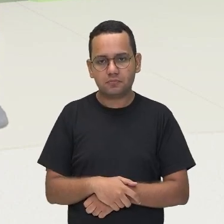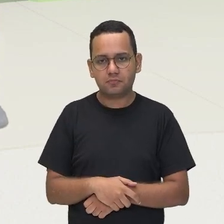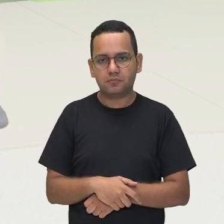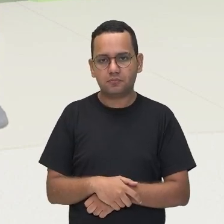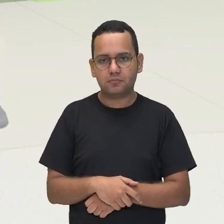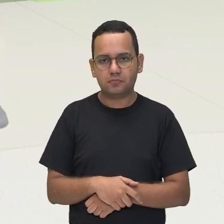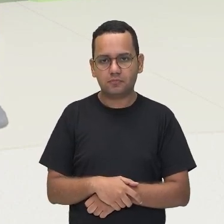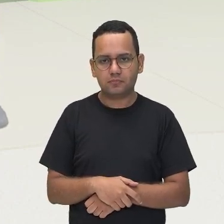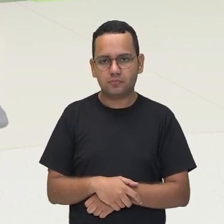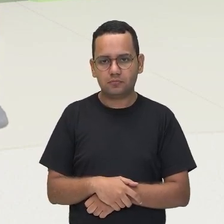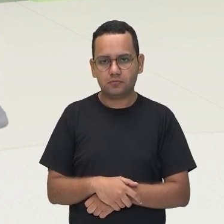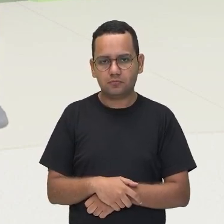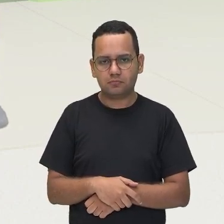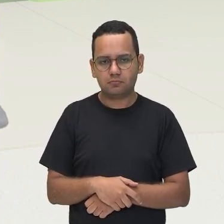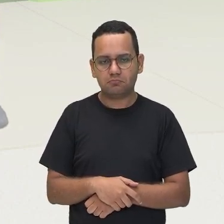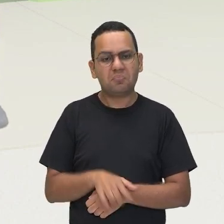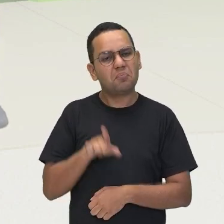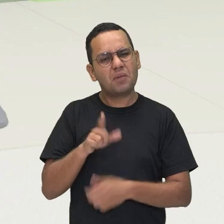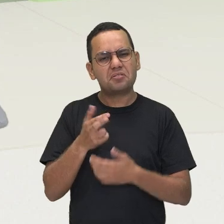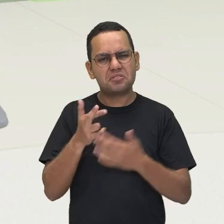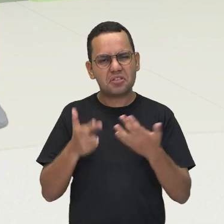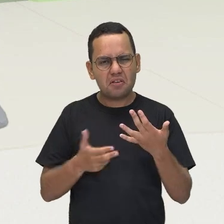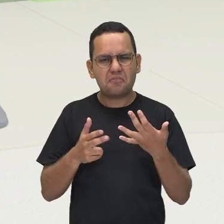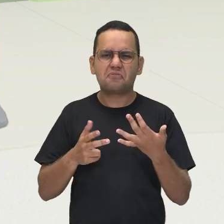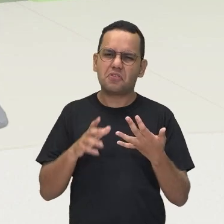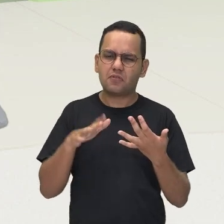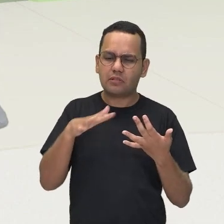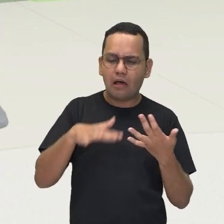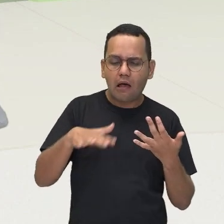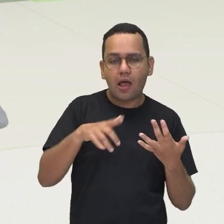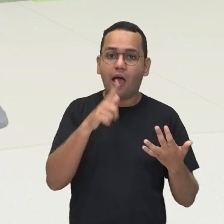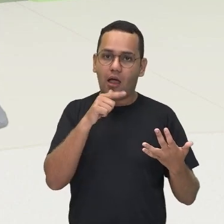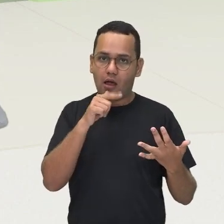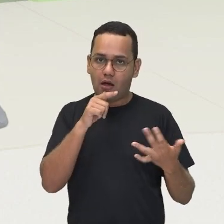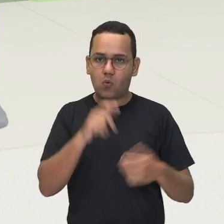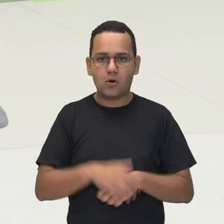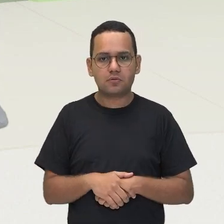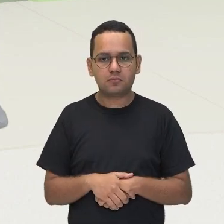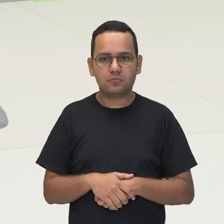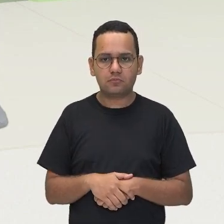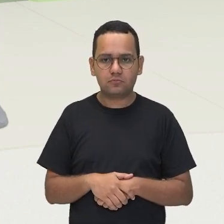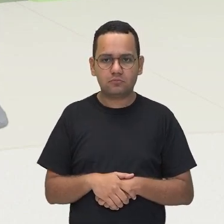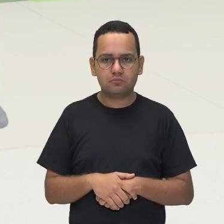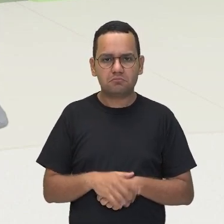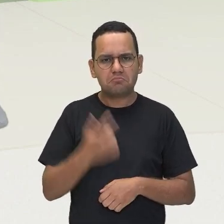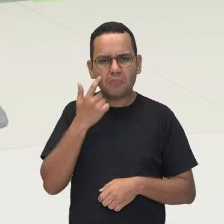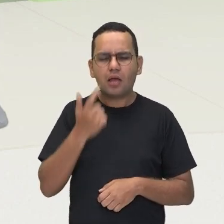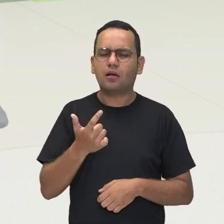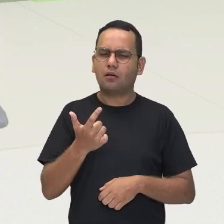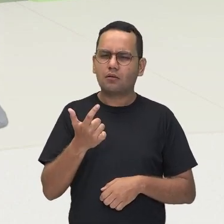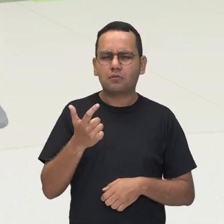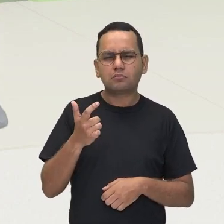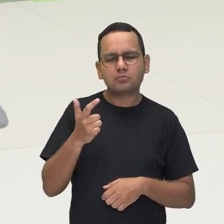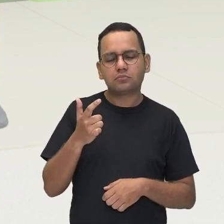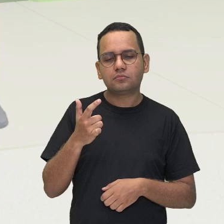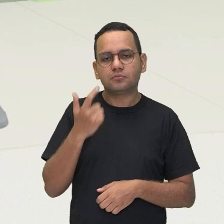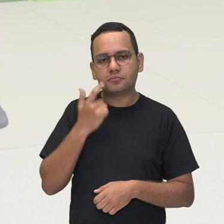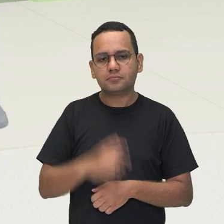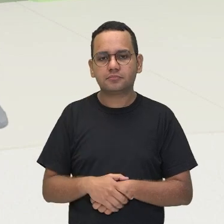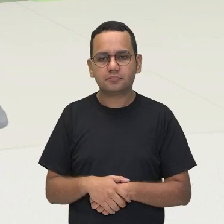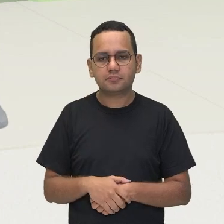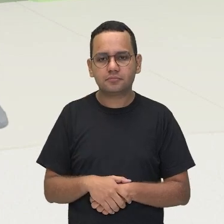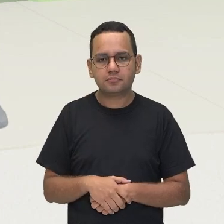um ser vivo de origem marinha, né, uma concha aqui, em que ele é um